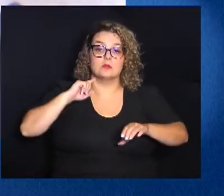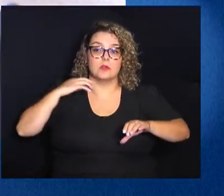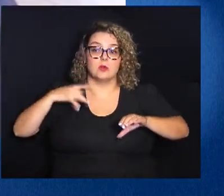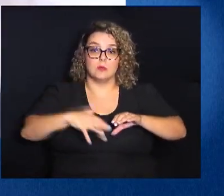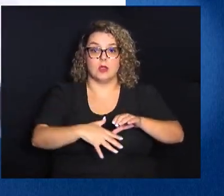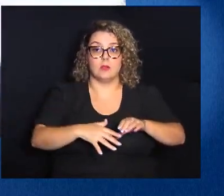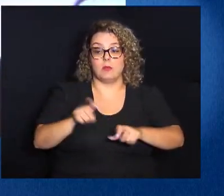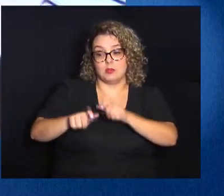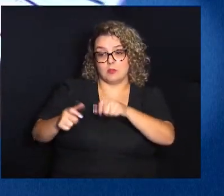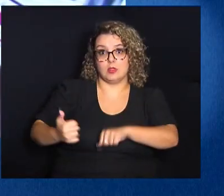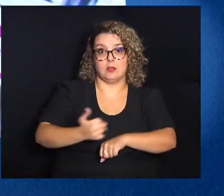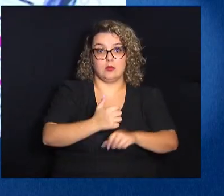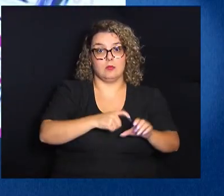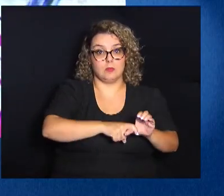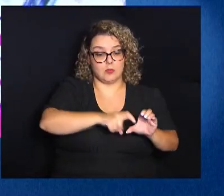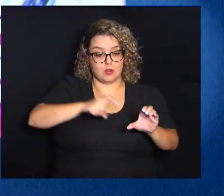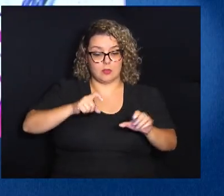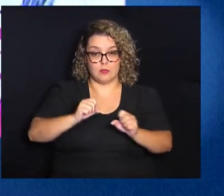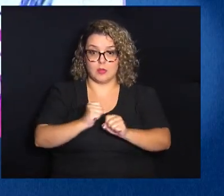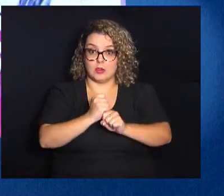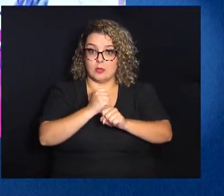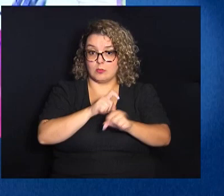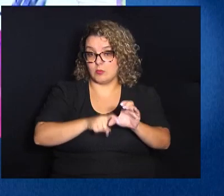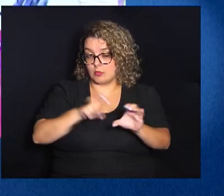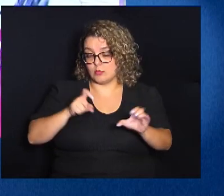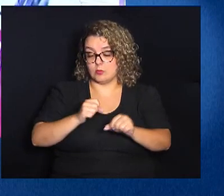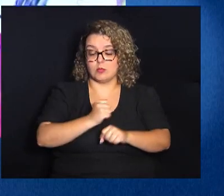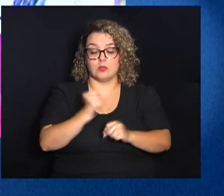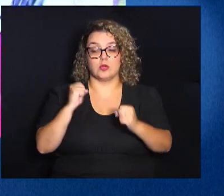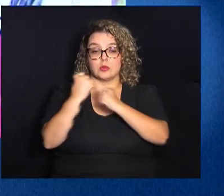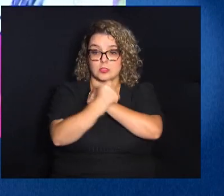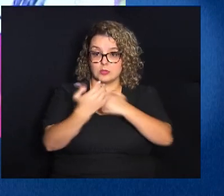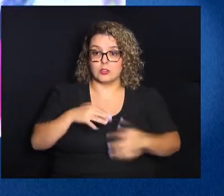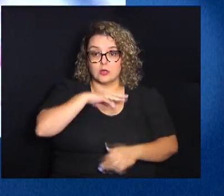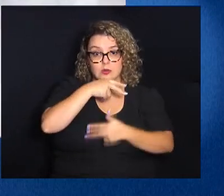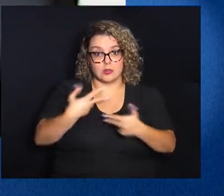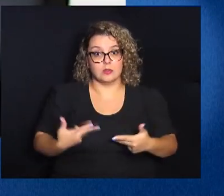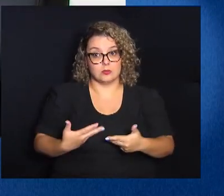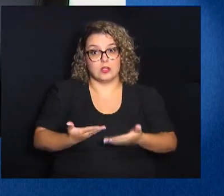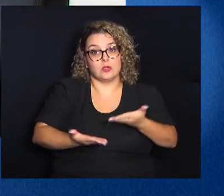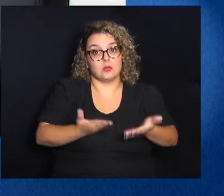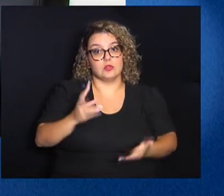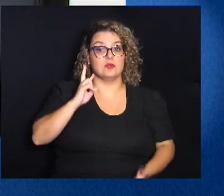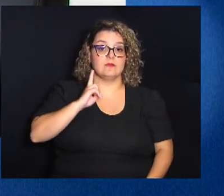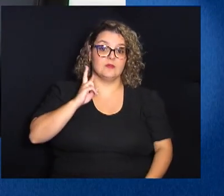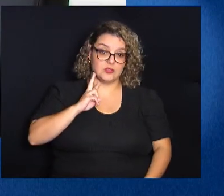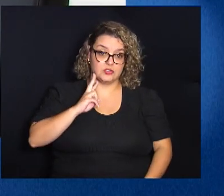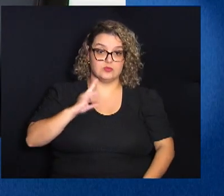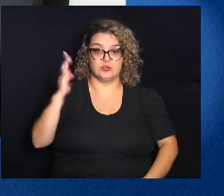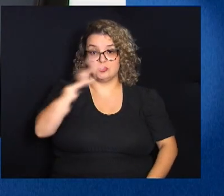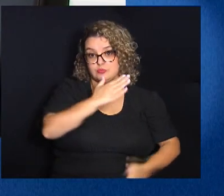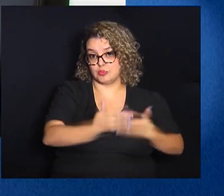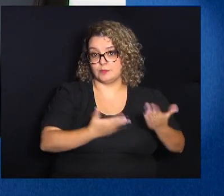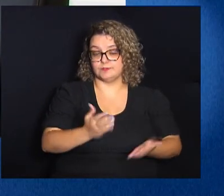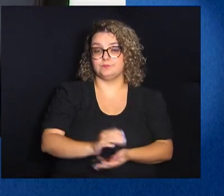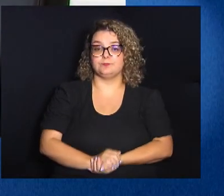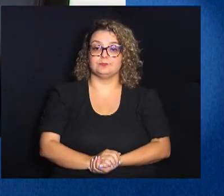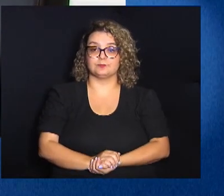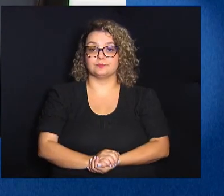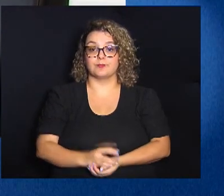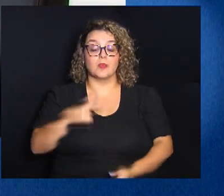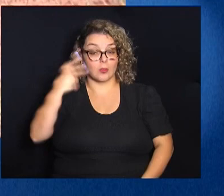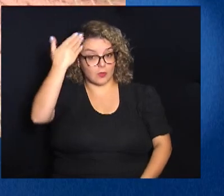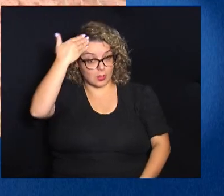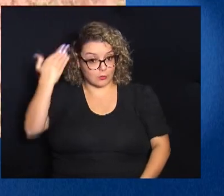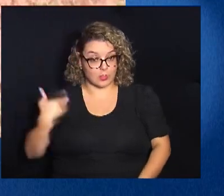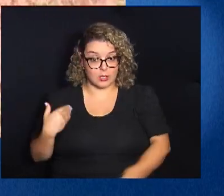independentes e entidades protetoras dos animais vítimas de maus tratos. Vereadora Débora Palermo faz indicação